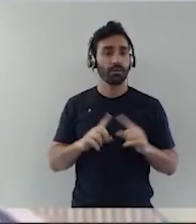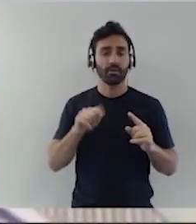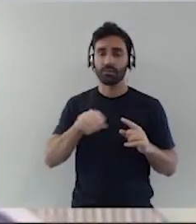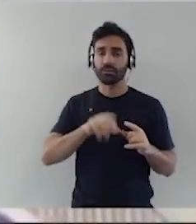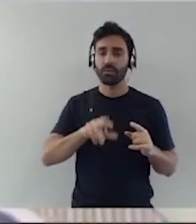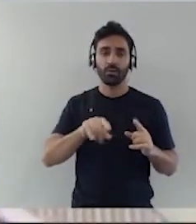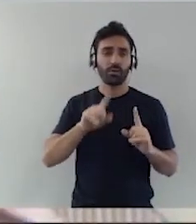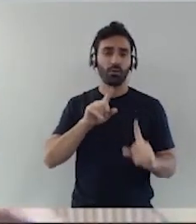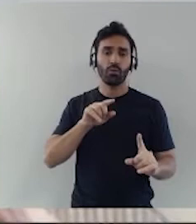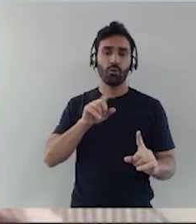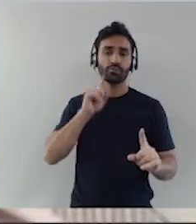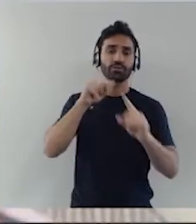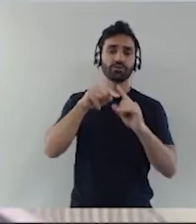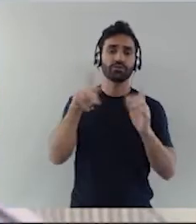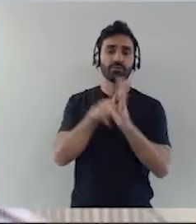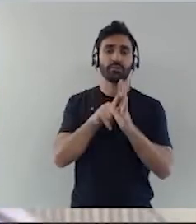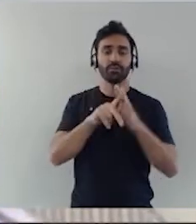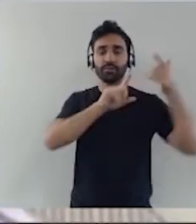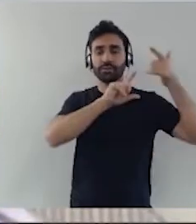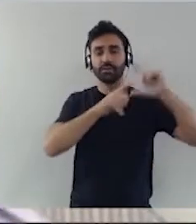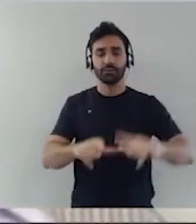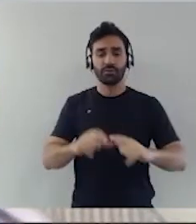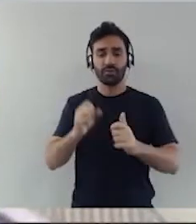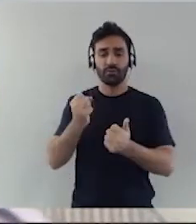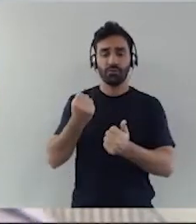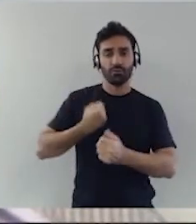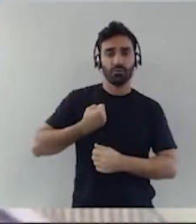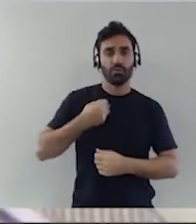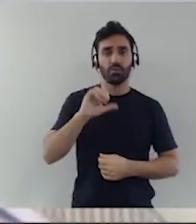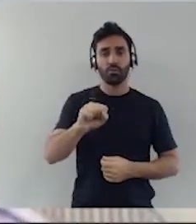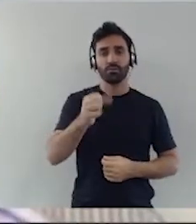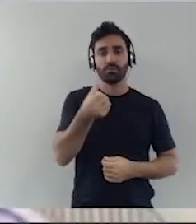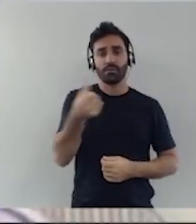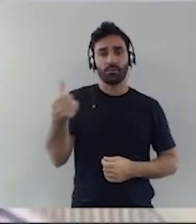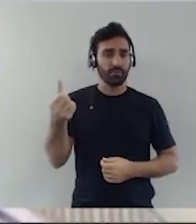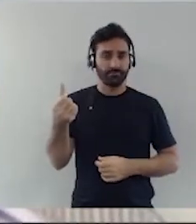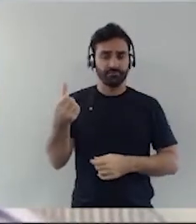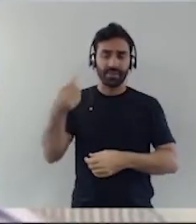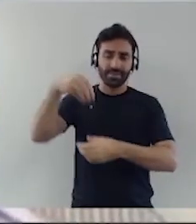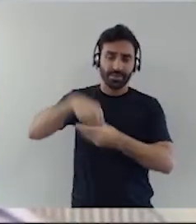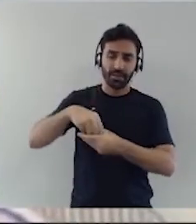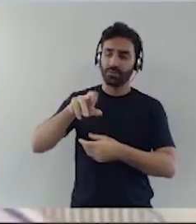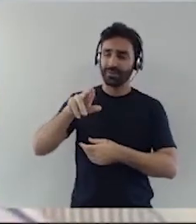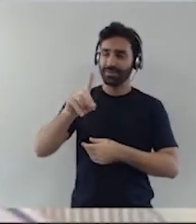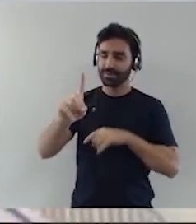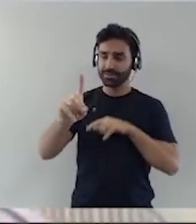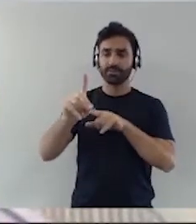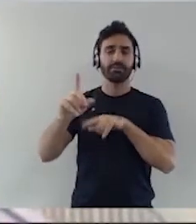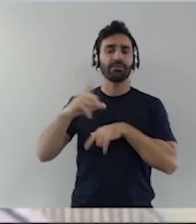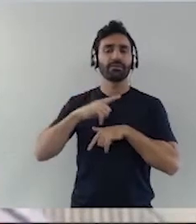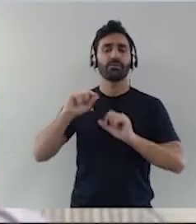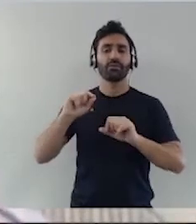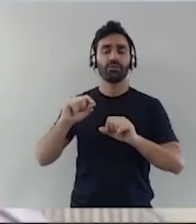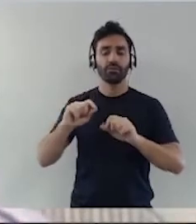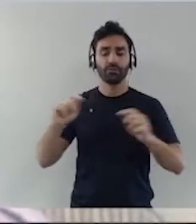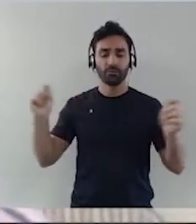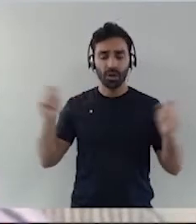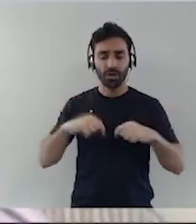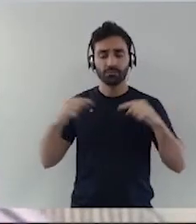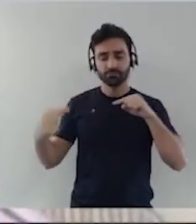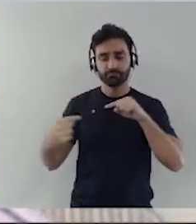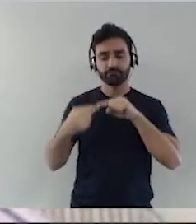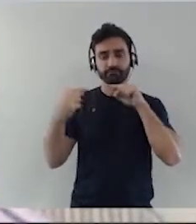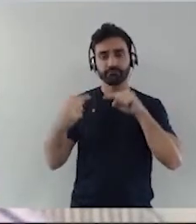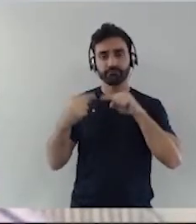objetivos e diretrizes tradicionais da 8666, né? Eles, no RDC, eles vêm potencializados por mecanismos típicos